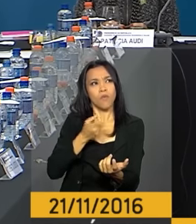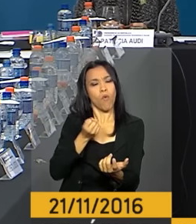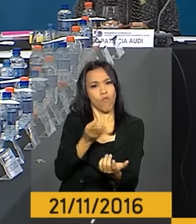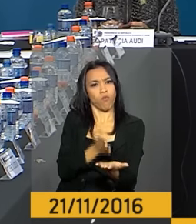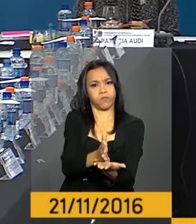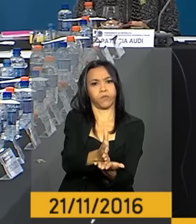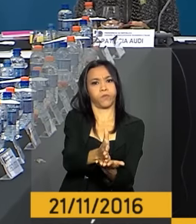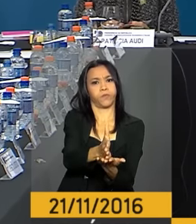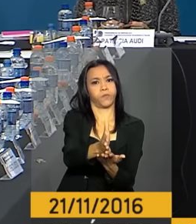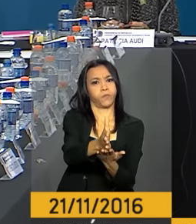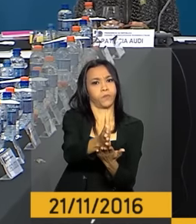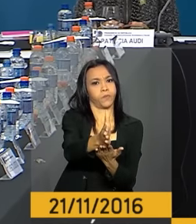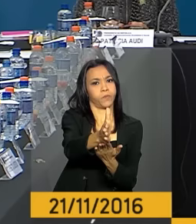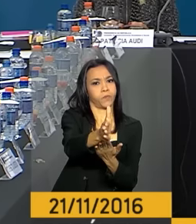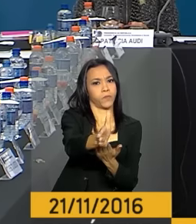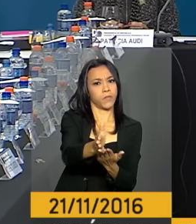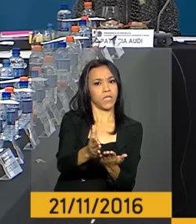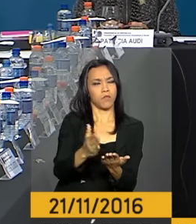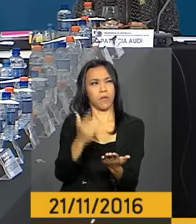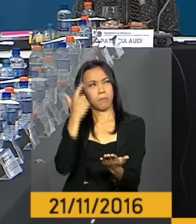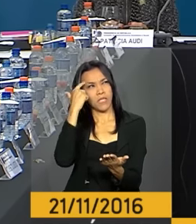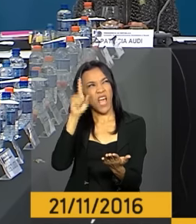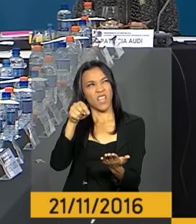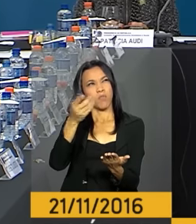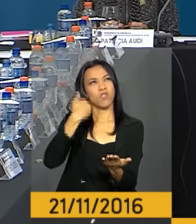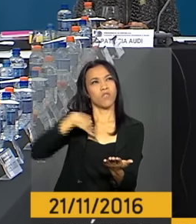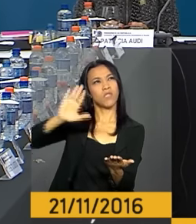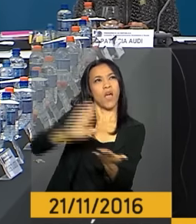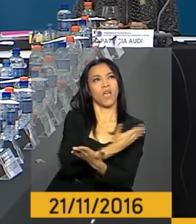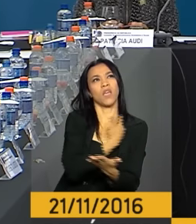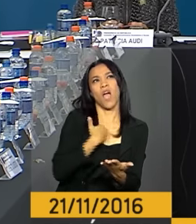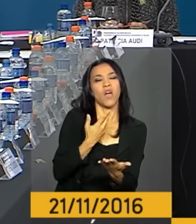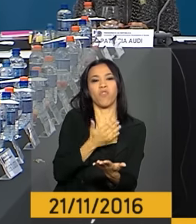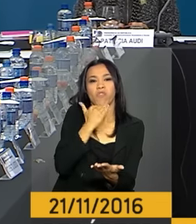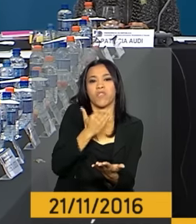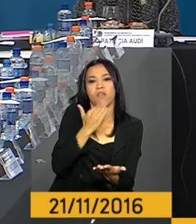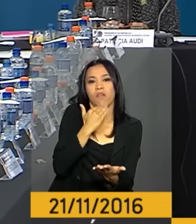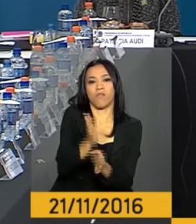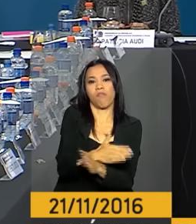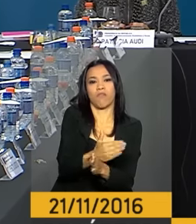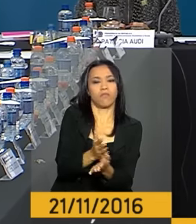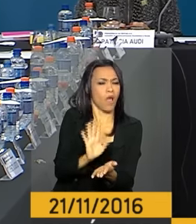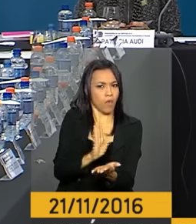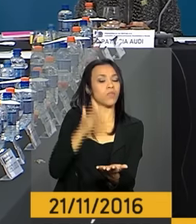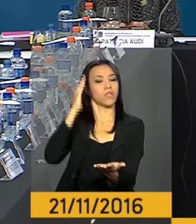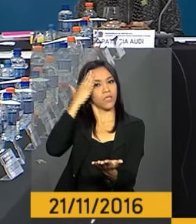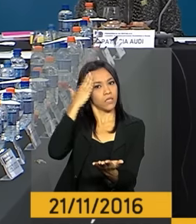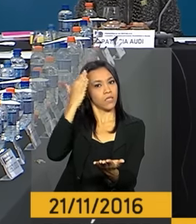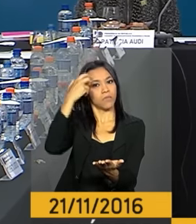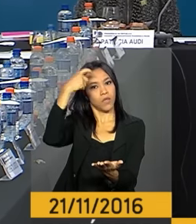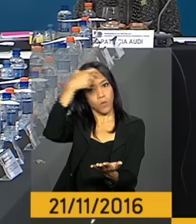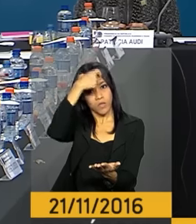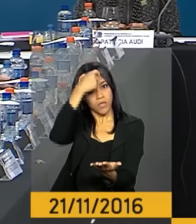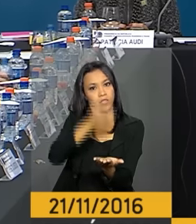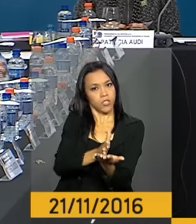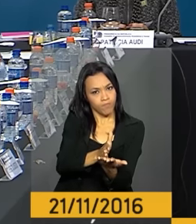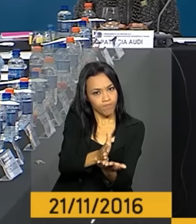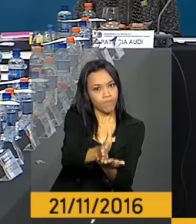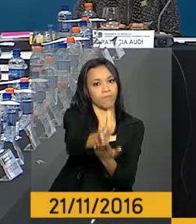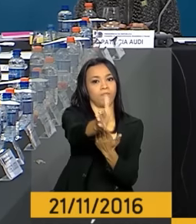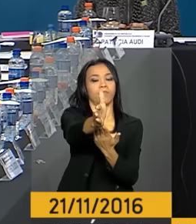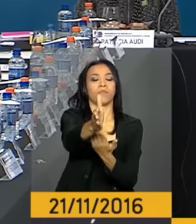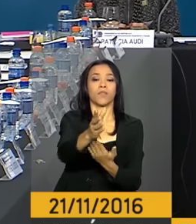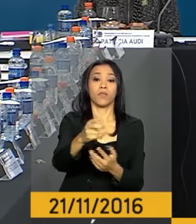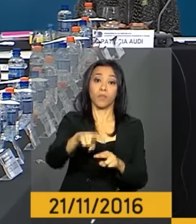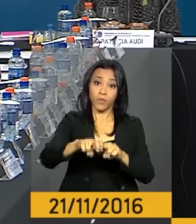exercitá-la na sua plenitude. E foi o que fizemos, precisamente, naqueles 4 meses de interinato. E por isso que podemos